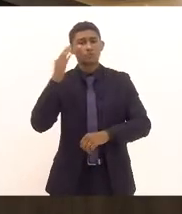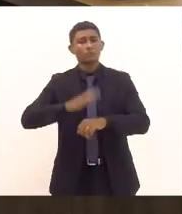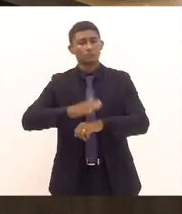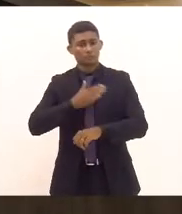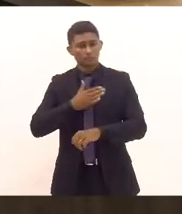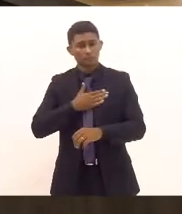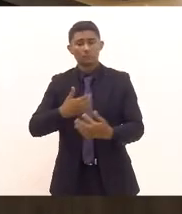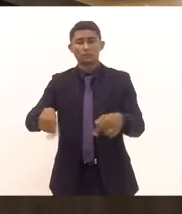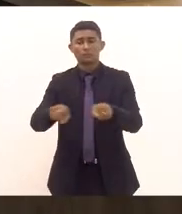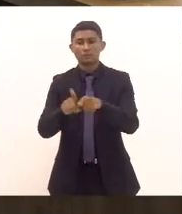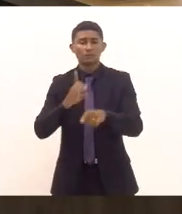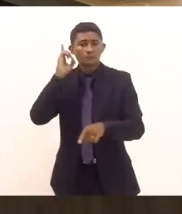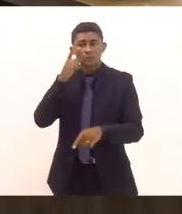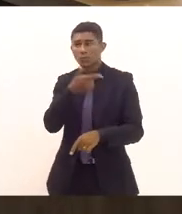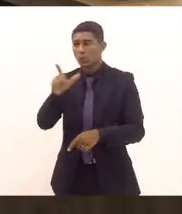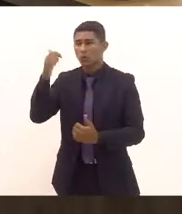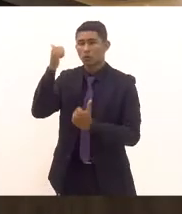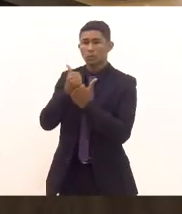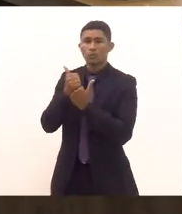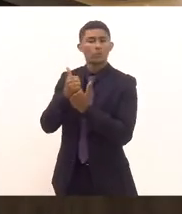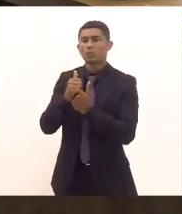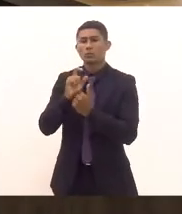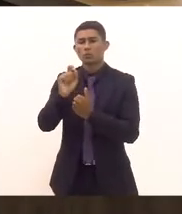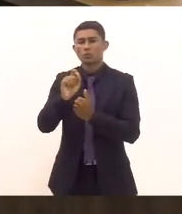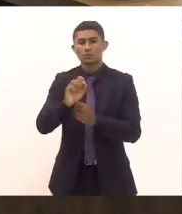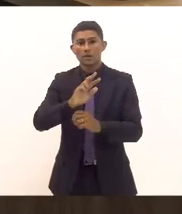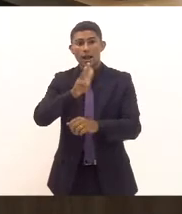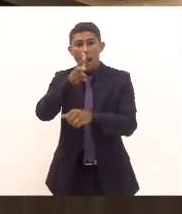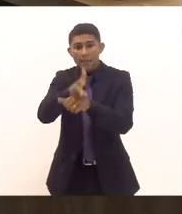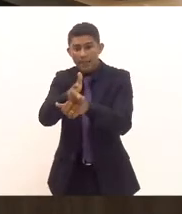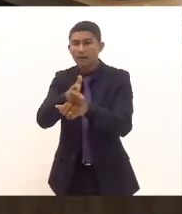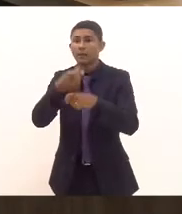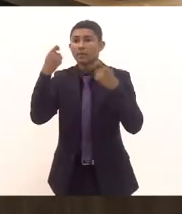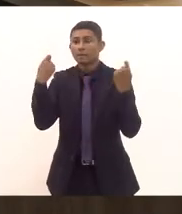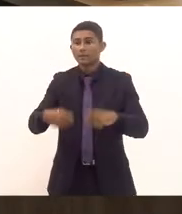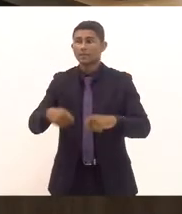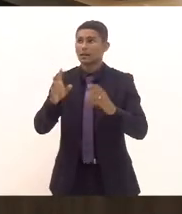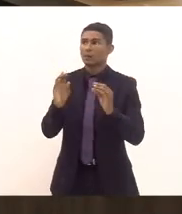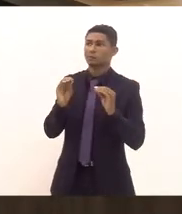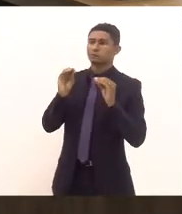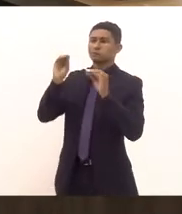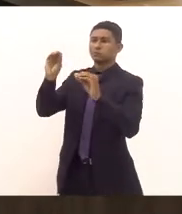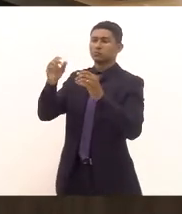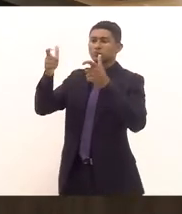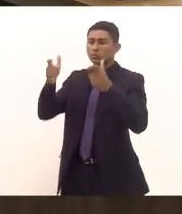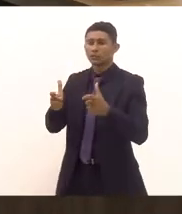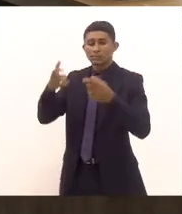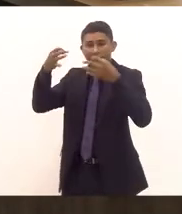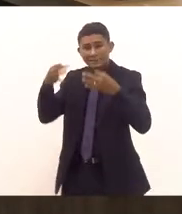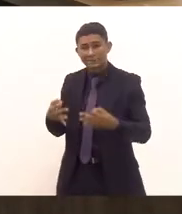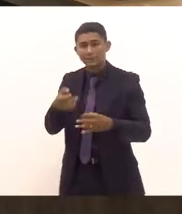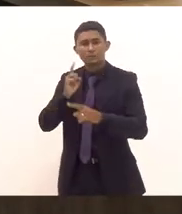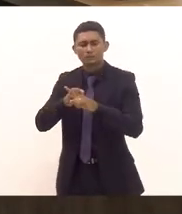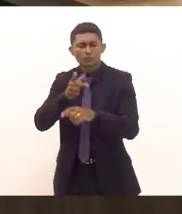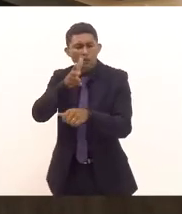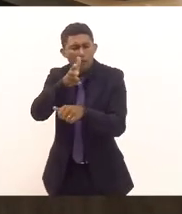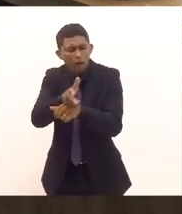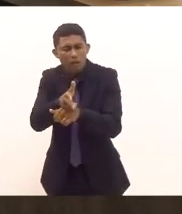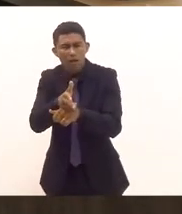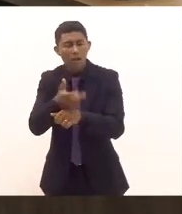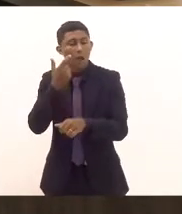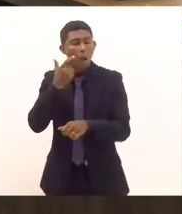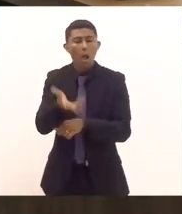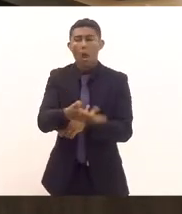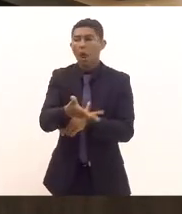colaboração de vários deputados que o radar tem que ter ser colocado com instrução o que a finalidade do radar